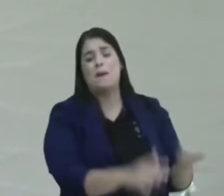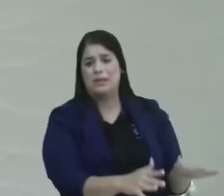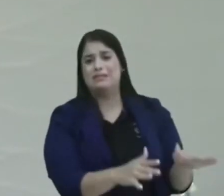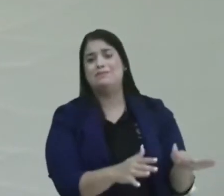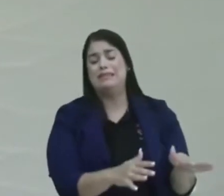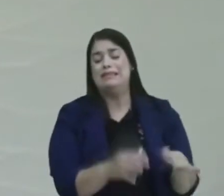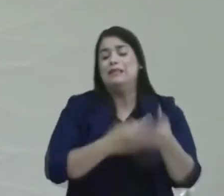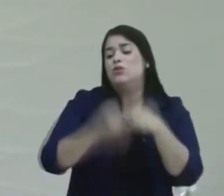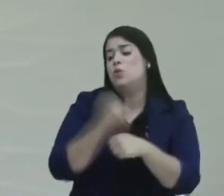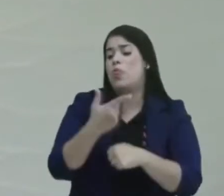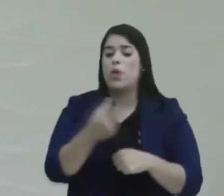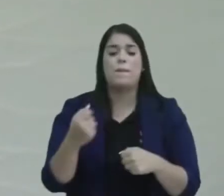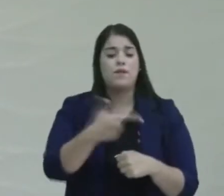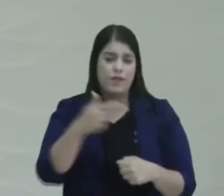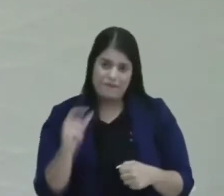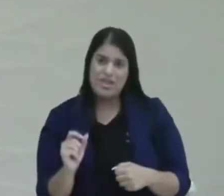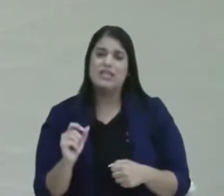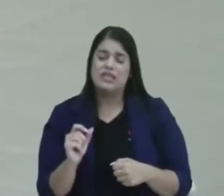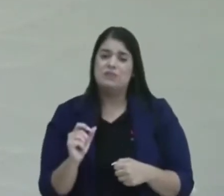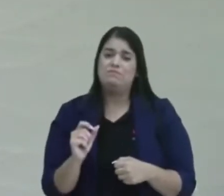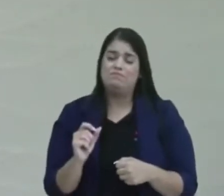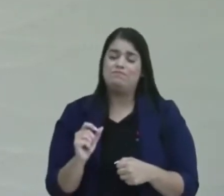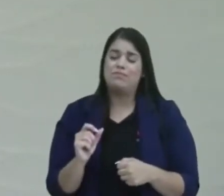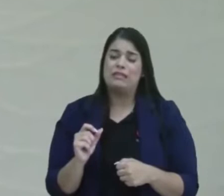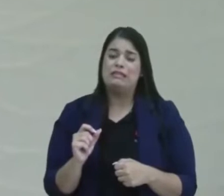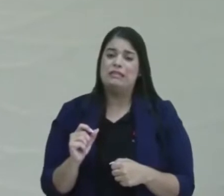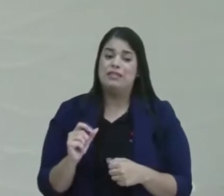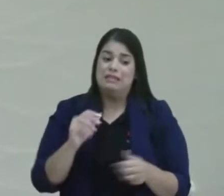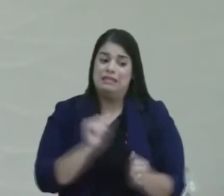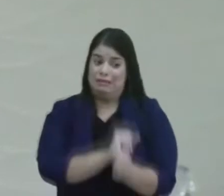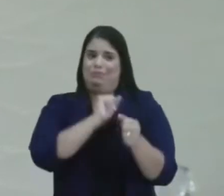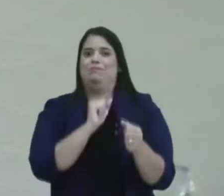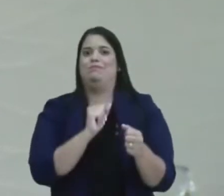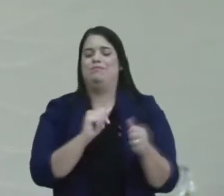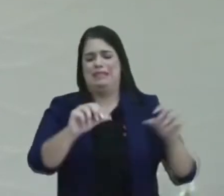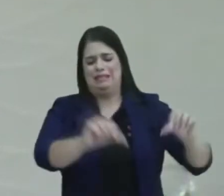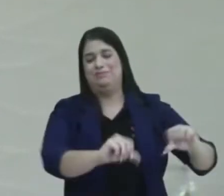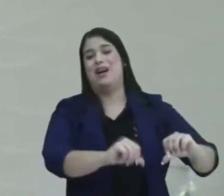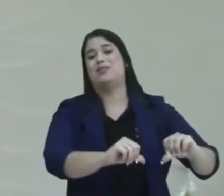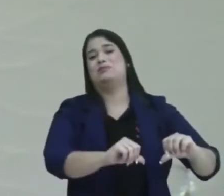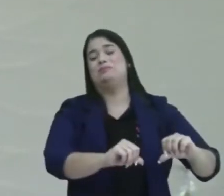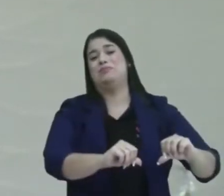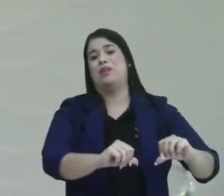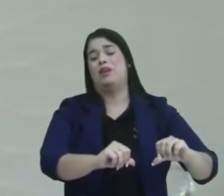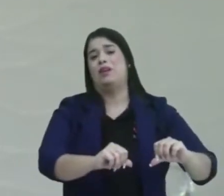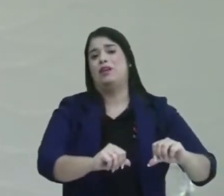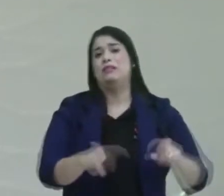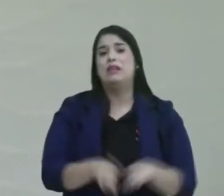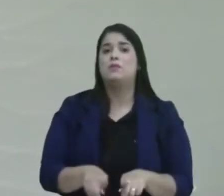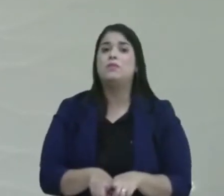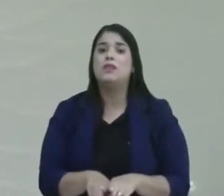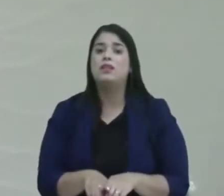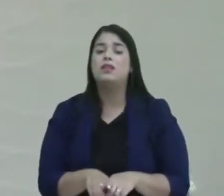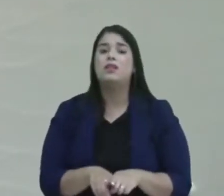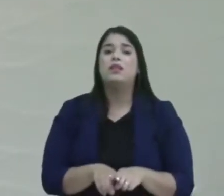desde 2020, foi o primeiro que entrou, né, que foi atingido diretamente, e o setor que saiu por último